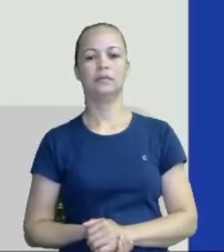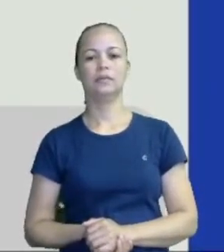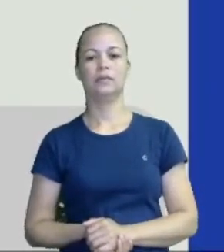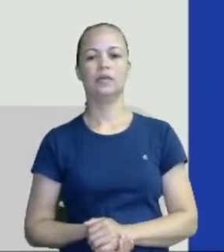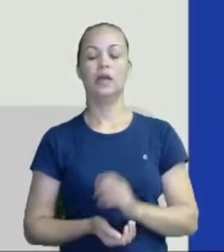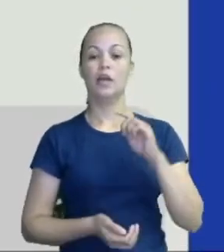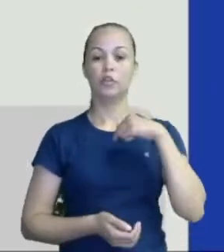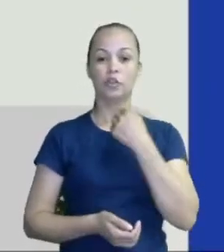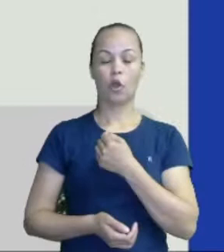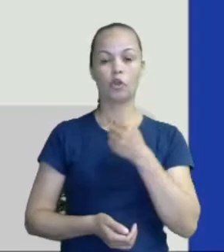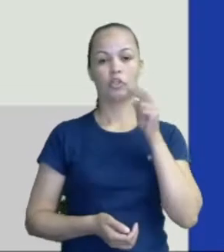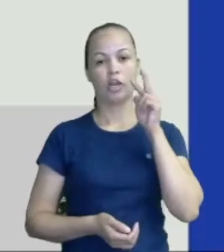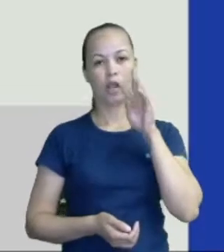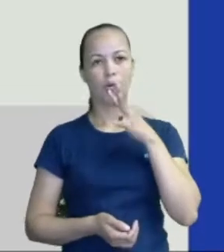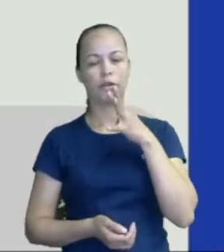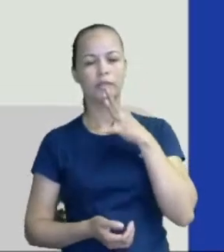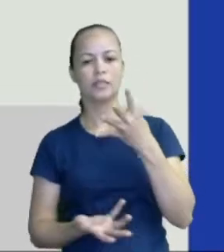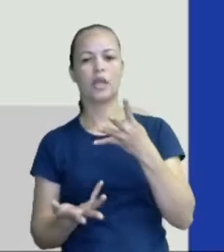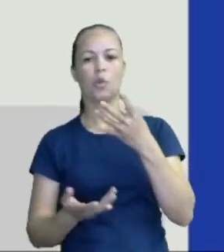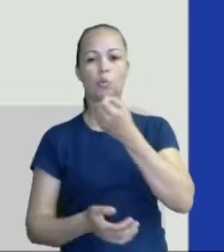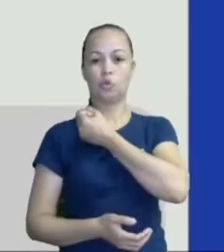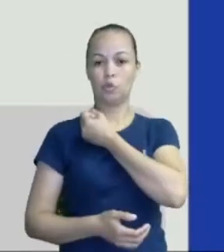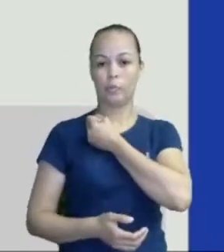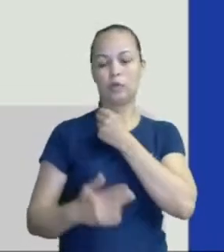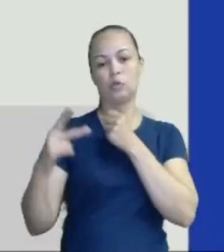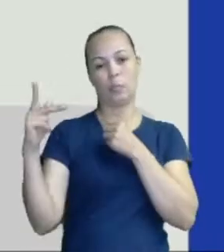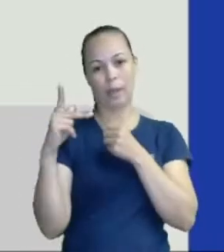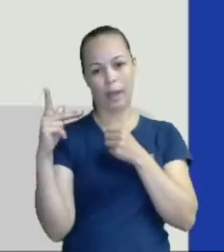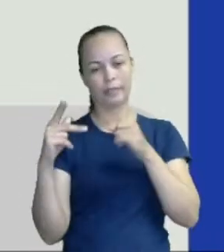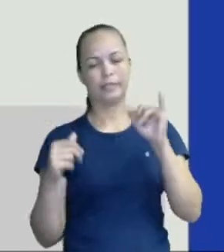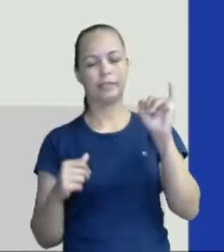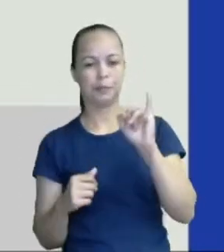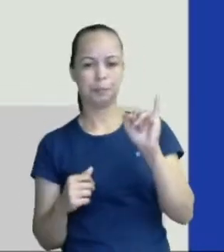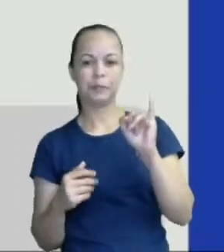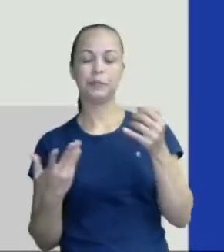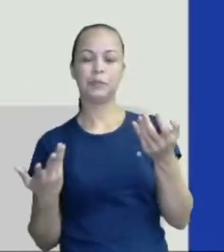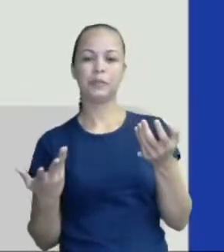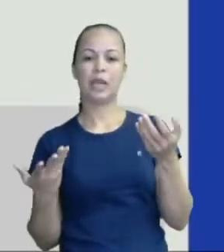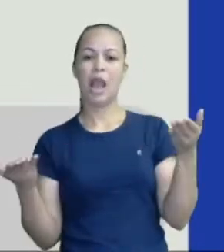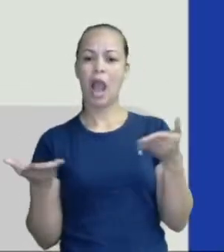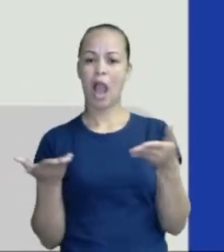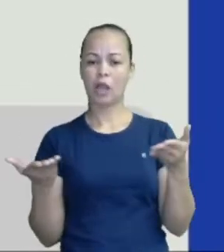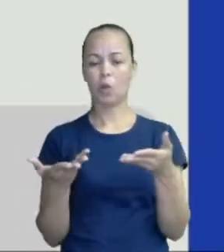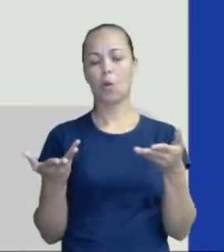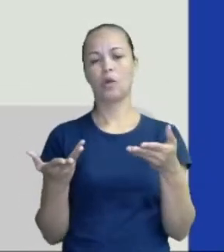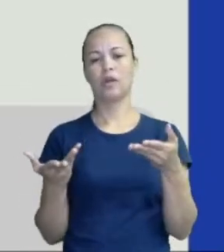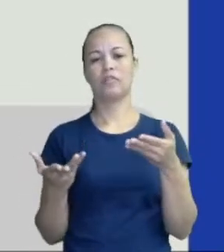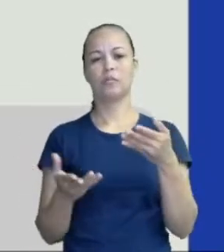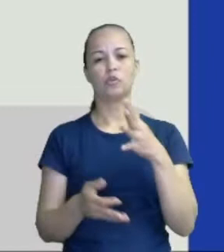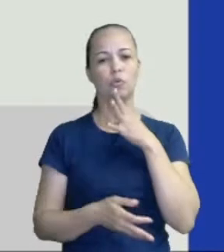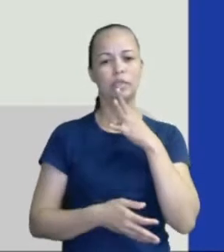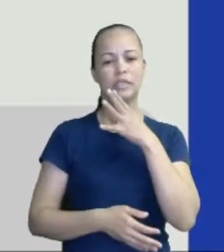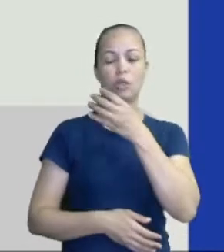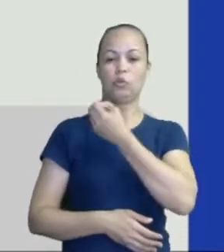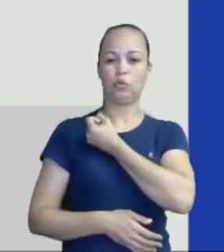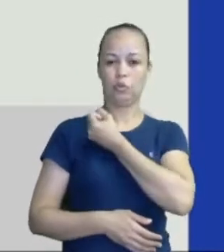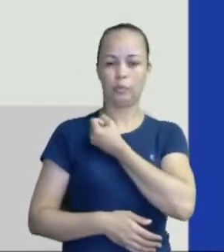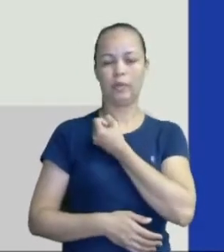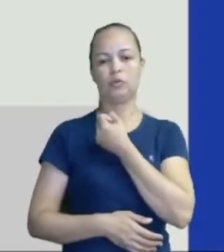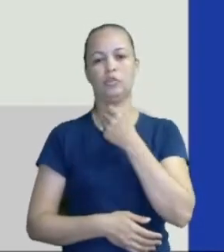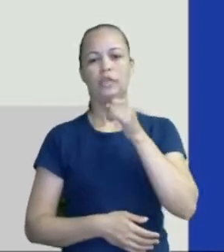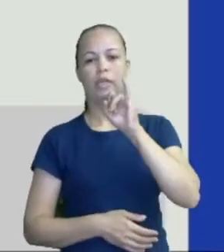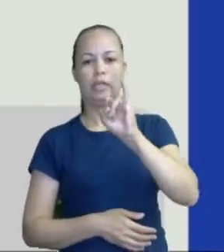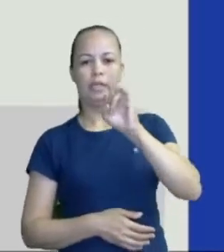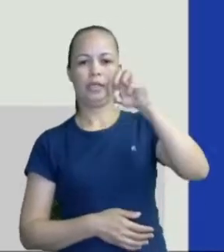já conheceu os números pares, a gente já conheceu os números ímpares, agora a gente vai conhecer os números primos, tá certo?